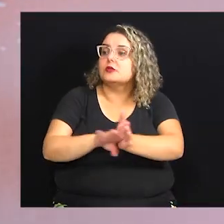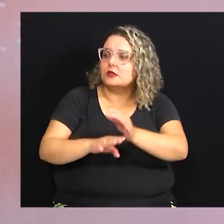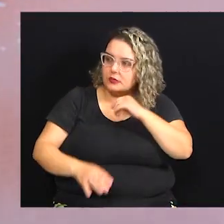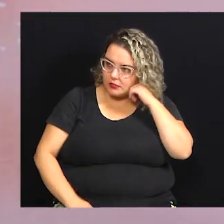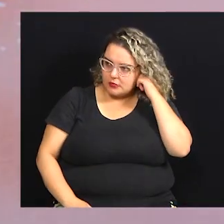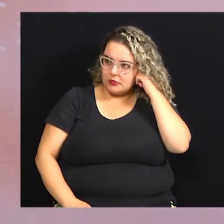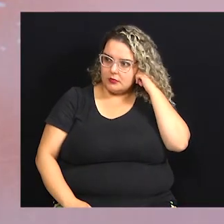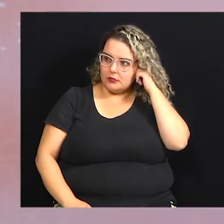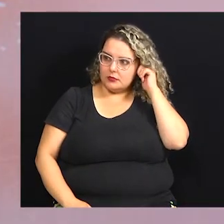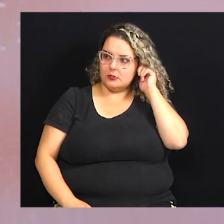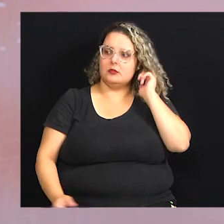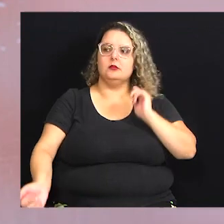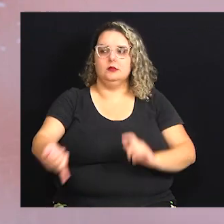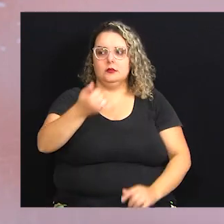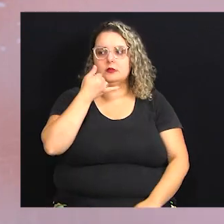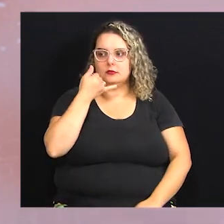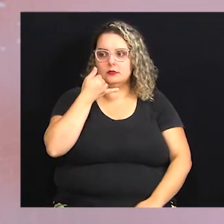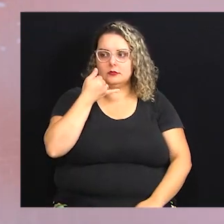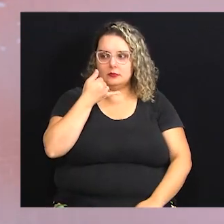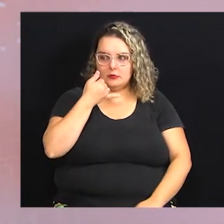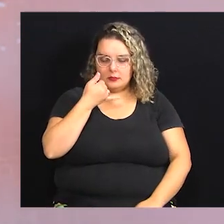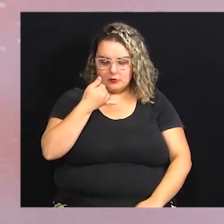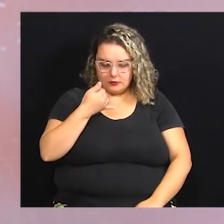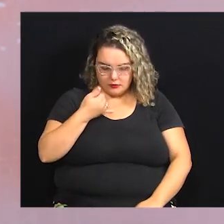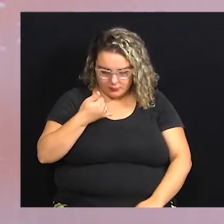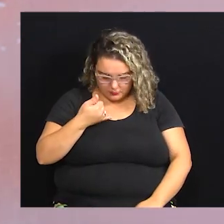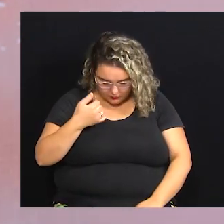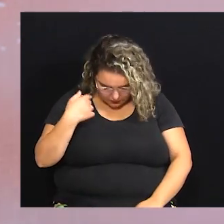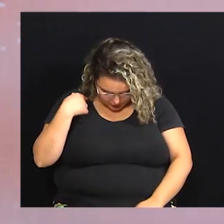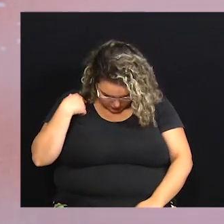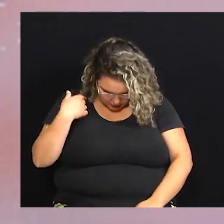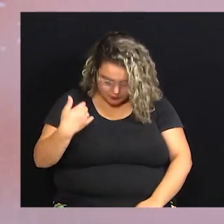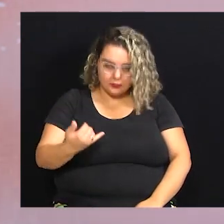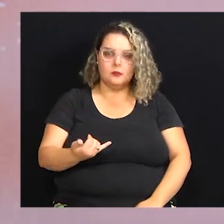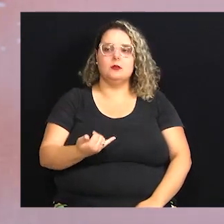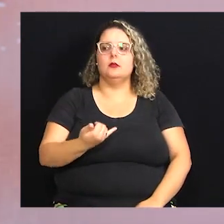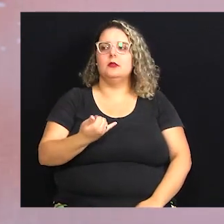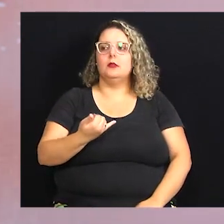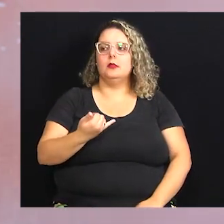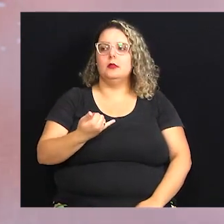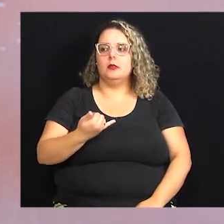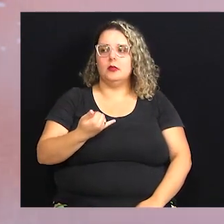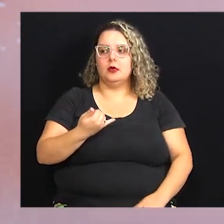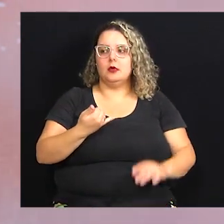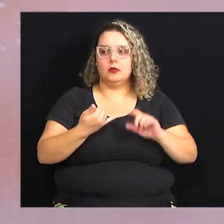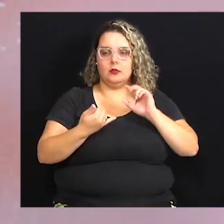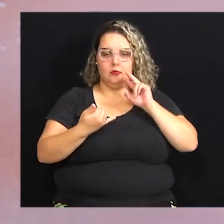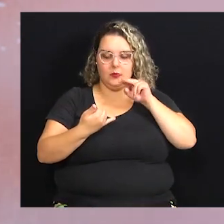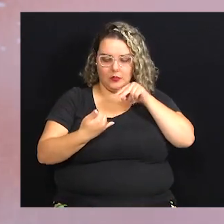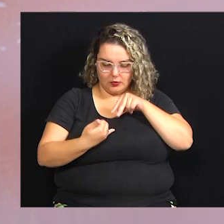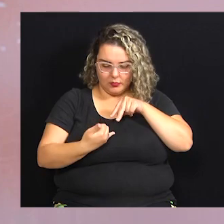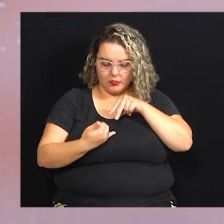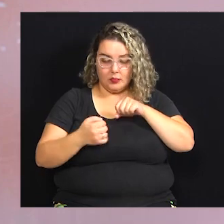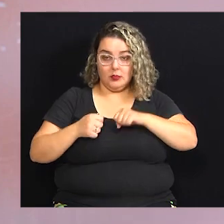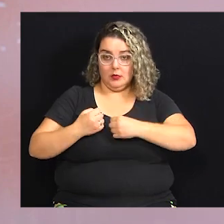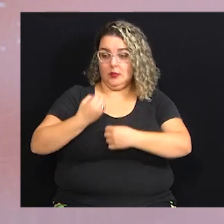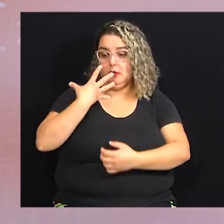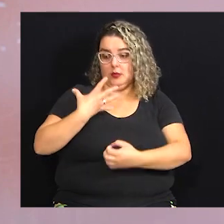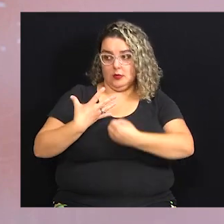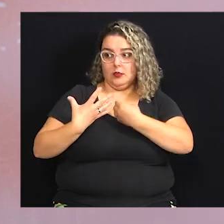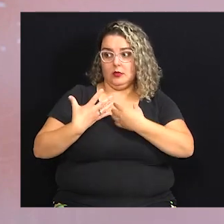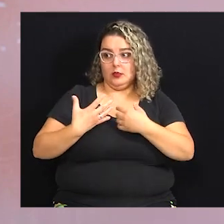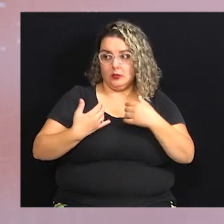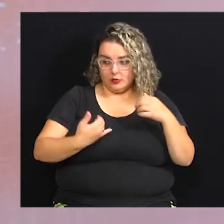ponto, doutor. Estou com o celular na mão aqui. Então, ó, cada vez que eu uso o meu celular, eu tô, além de me expondo